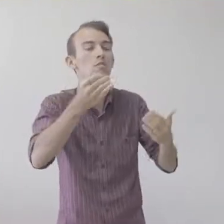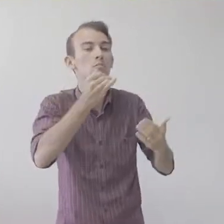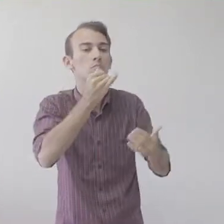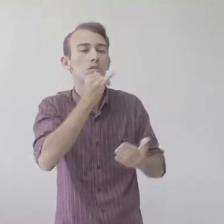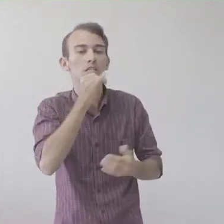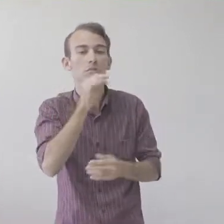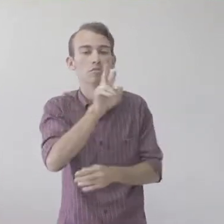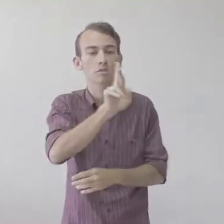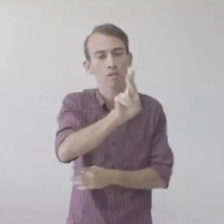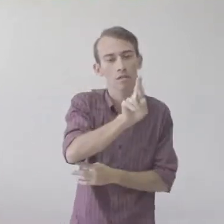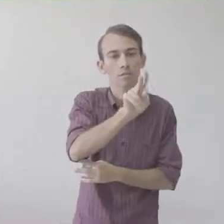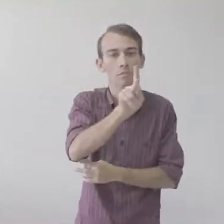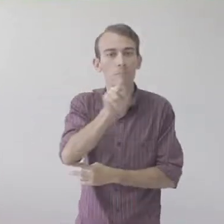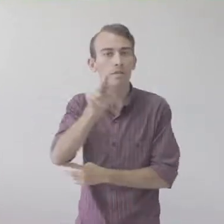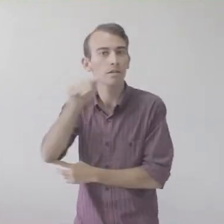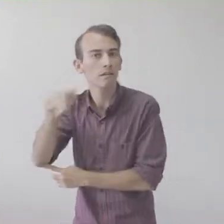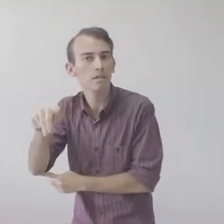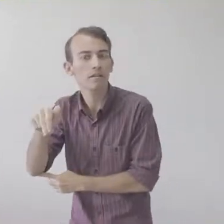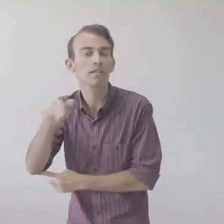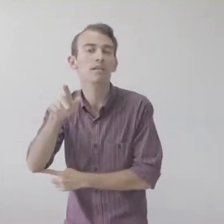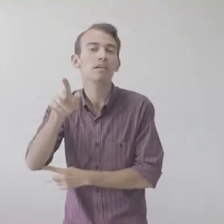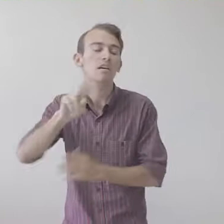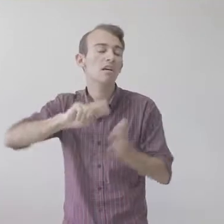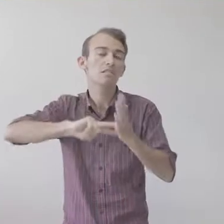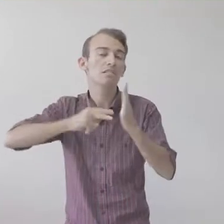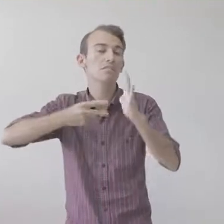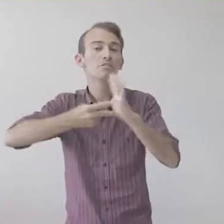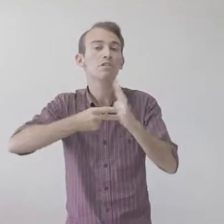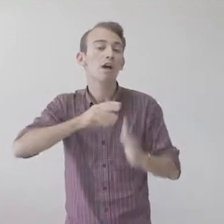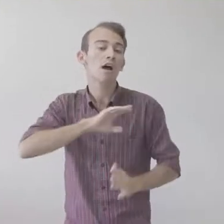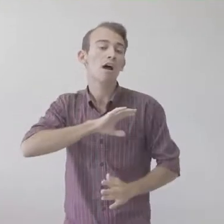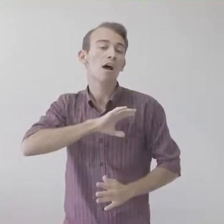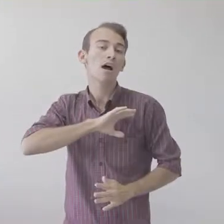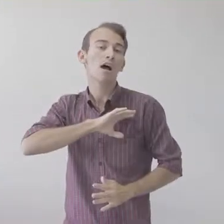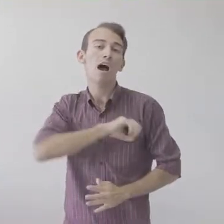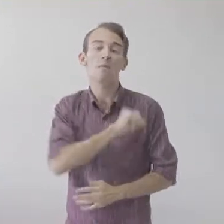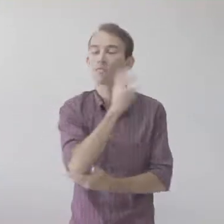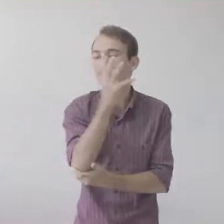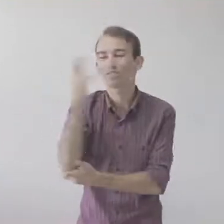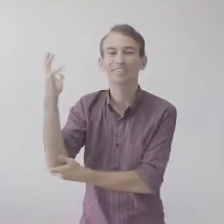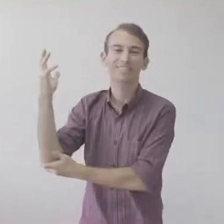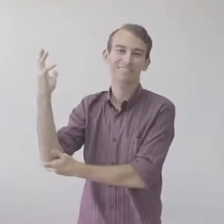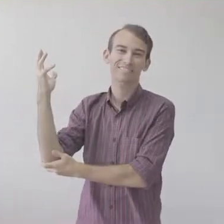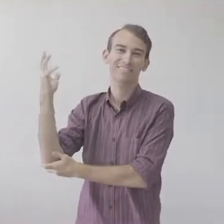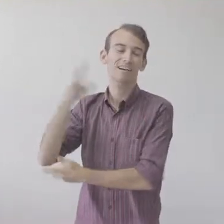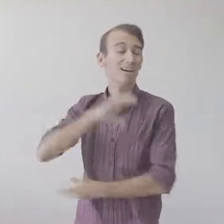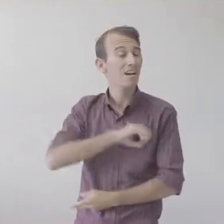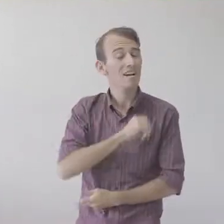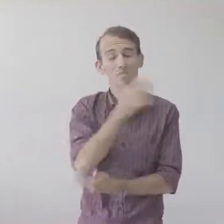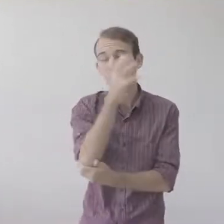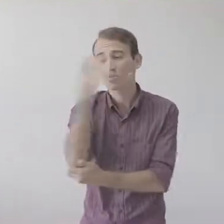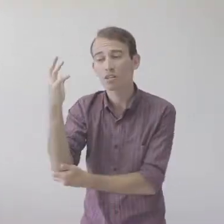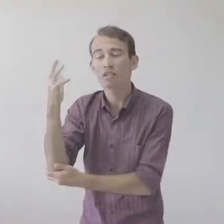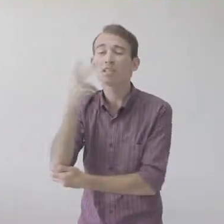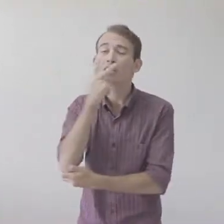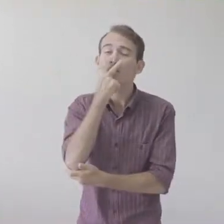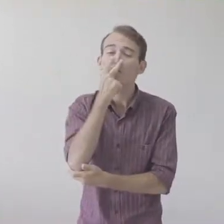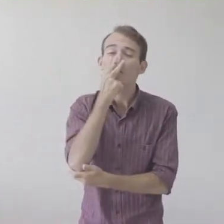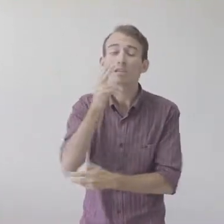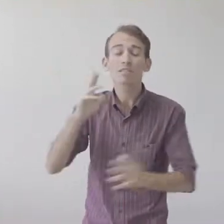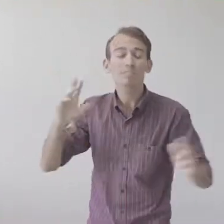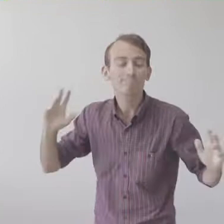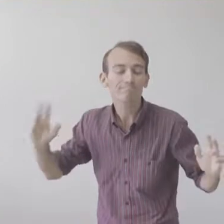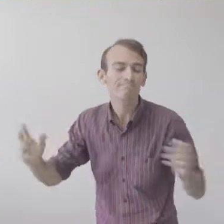de um proprietário pela rppn é que a rppn acaba sendo para nós um gesto de amor à natureza nós abraçamos e